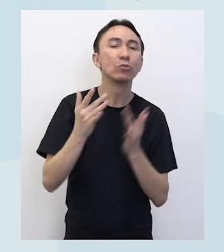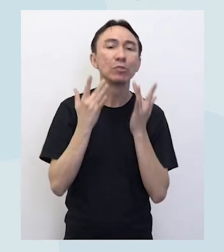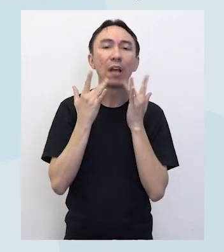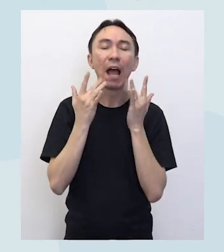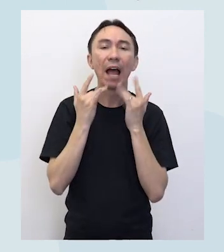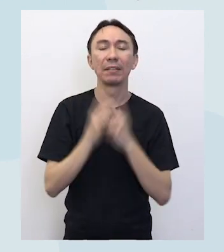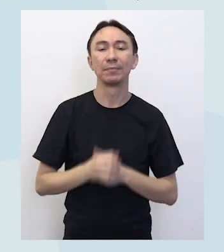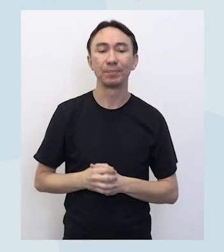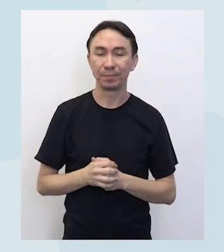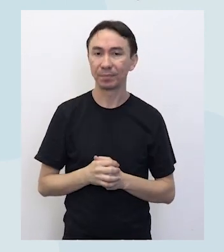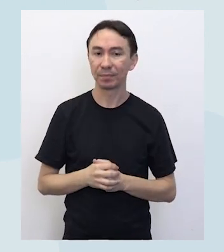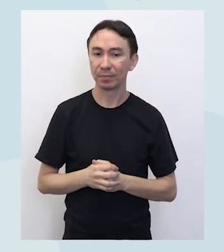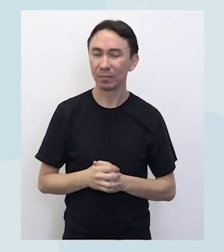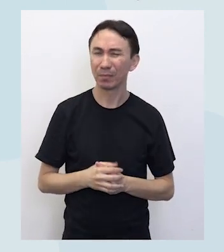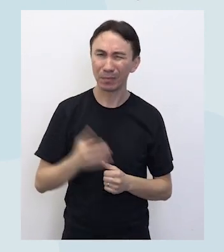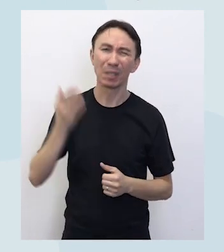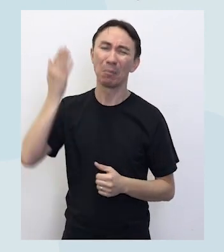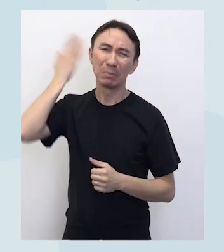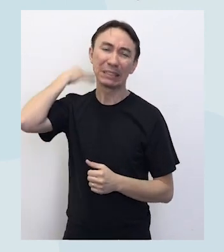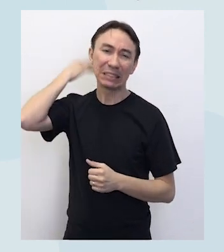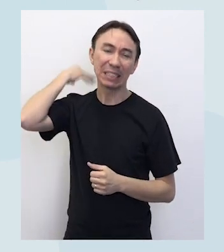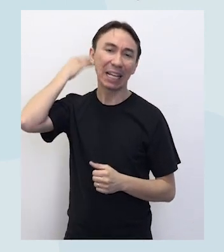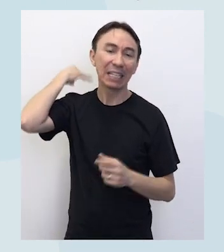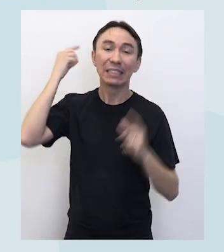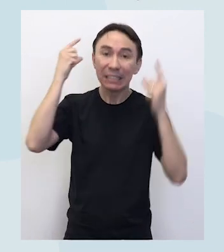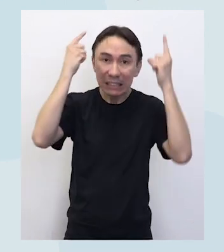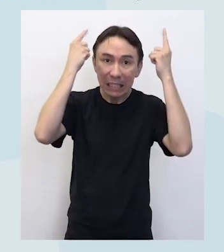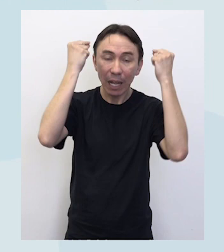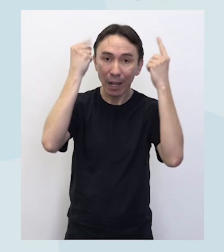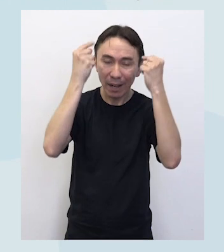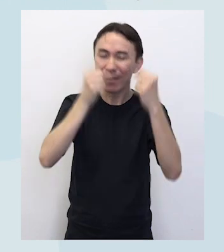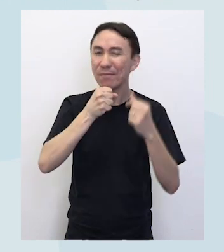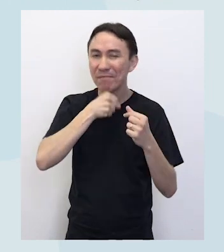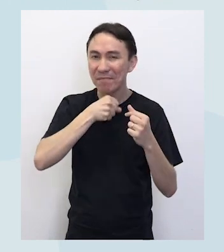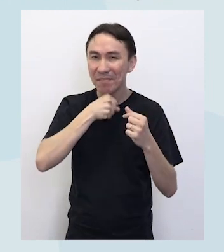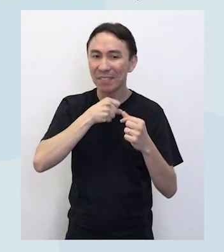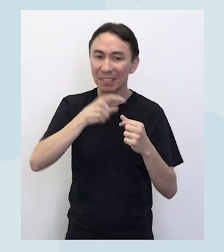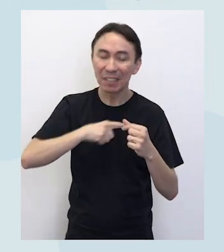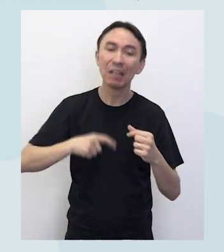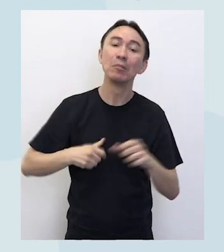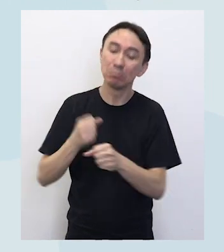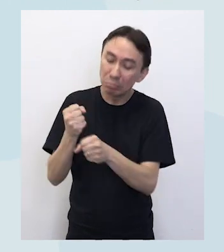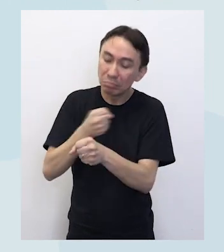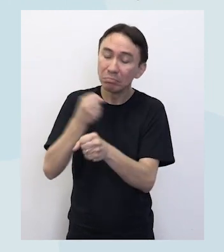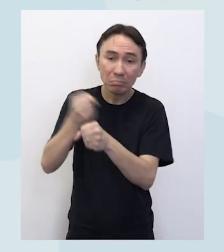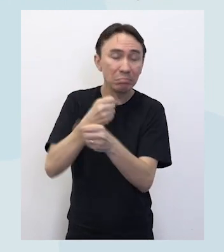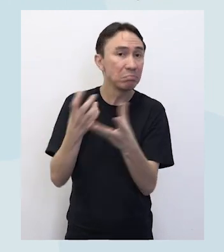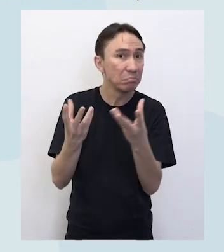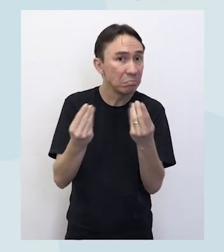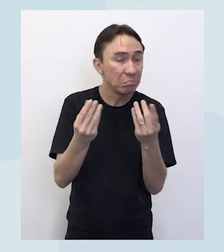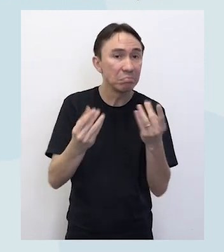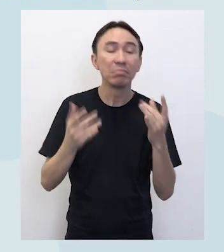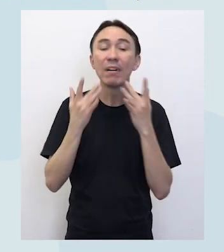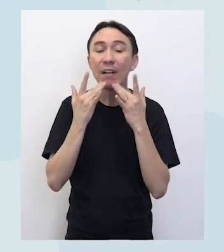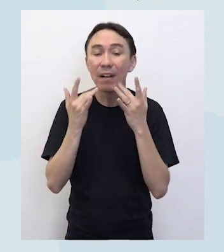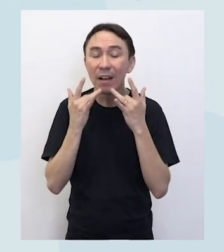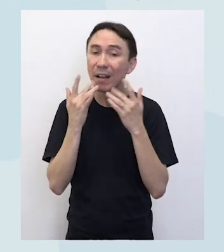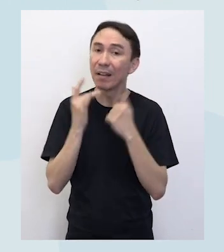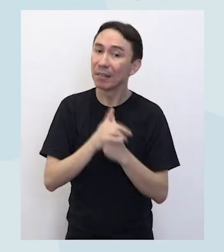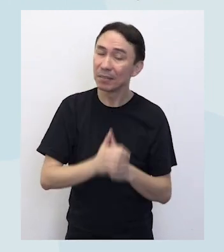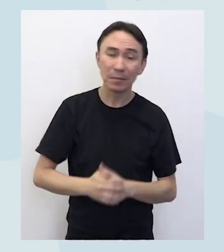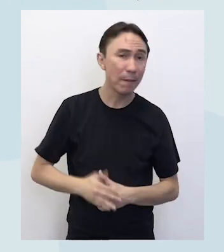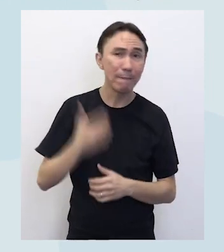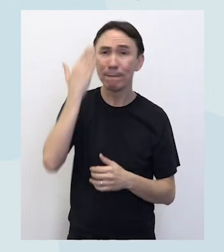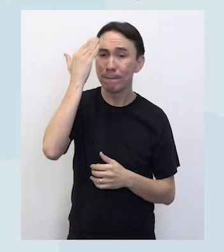durante a época clássica da Grécia, né, foram construídos muitos teatros. Os que mais chamavam a atenção eram os que foram construídos ao ar livre,